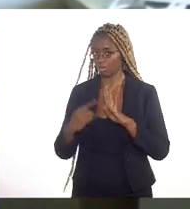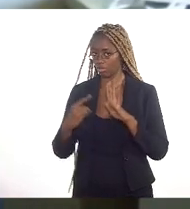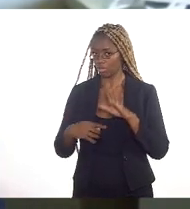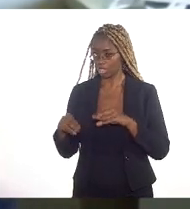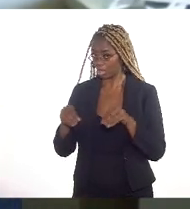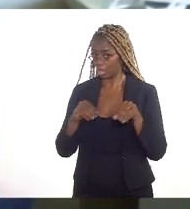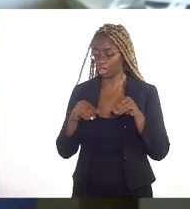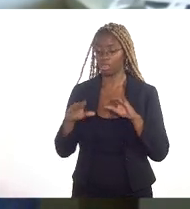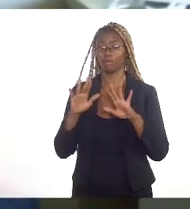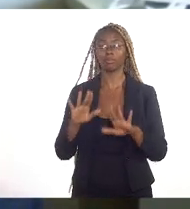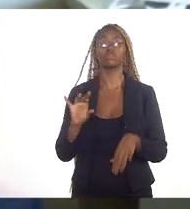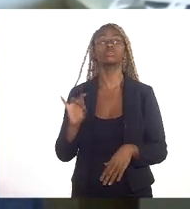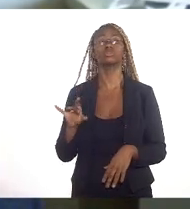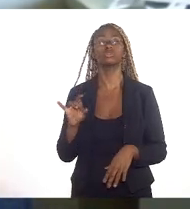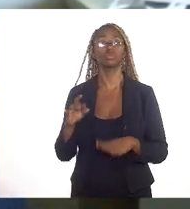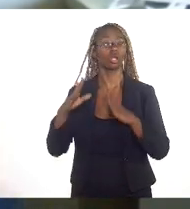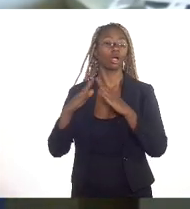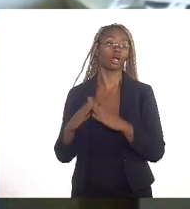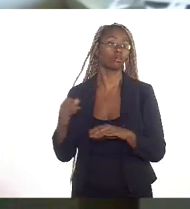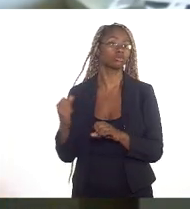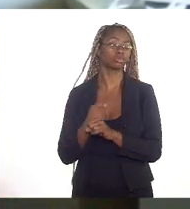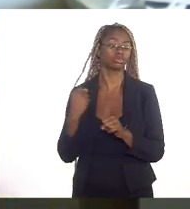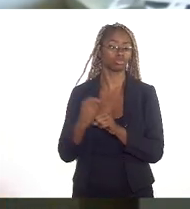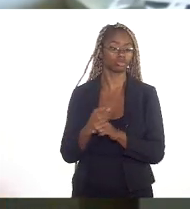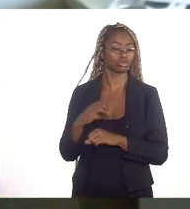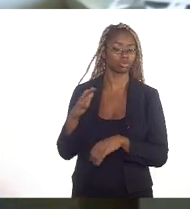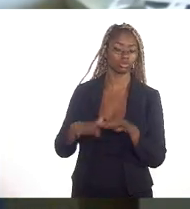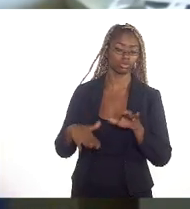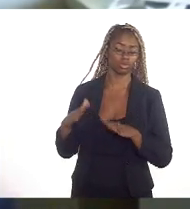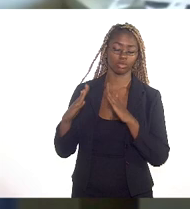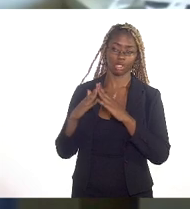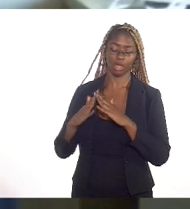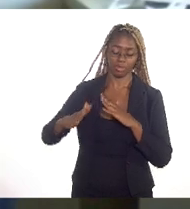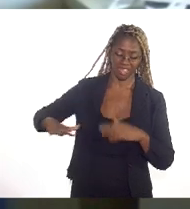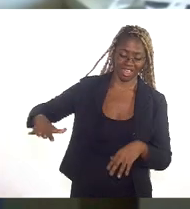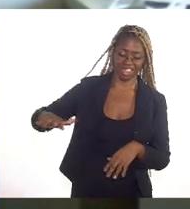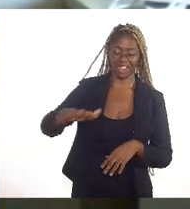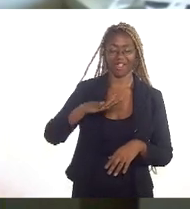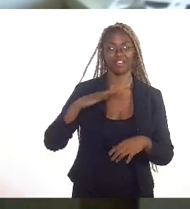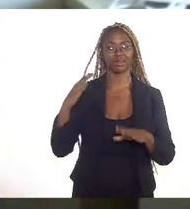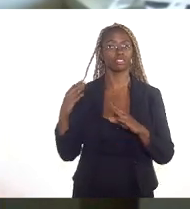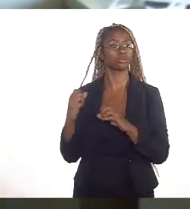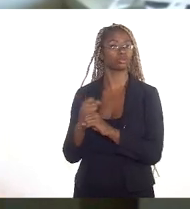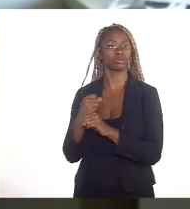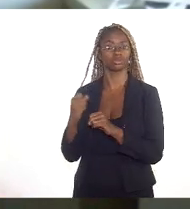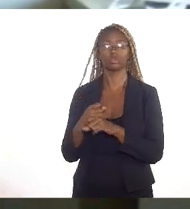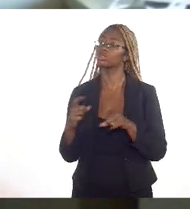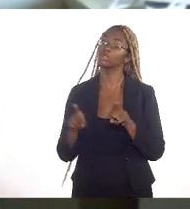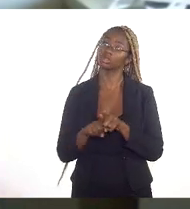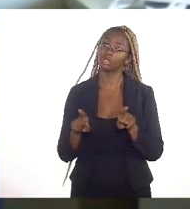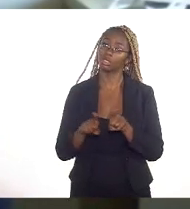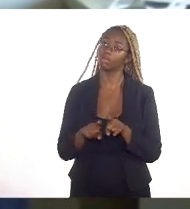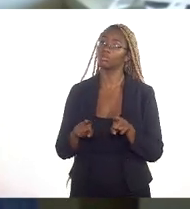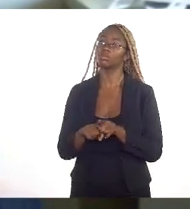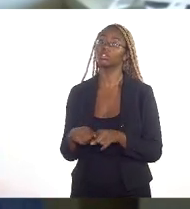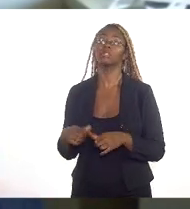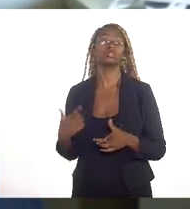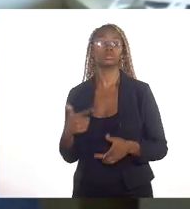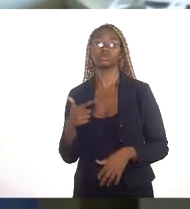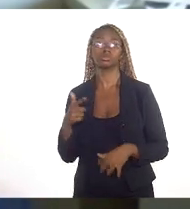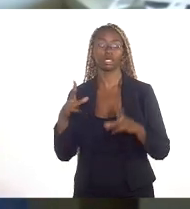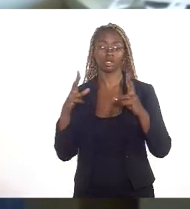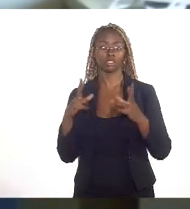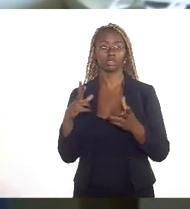do imóvel, mas nem o imóvel, a área construída, também está titulada,